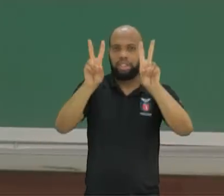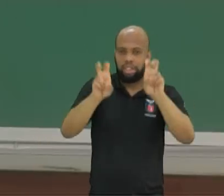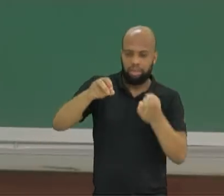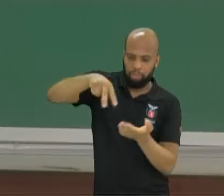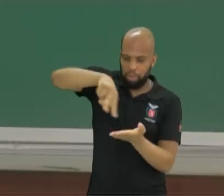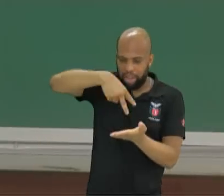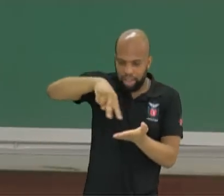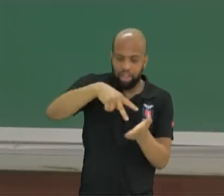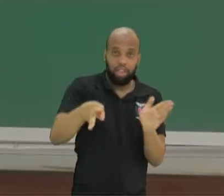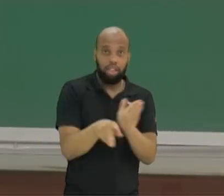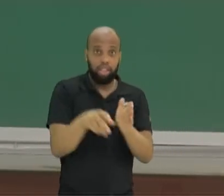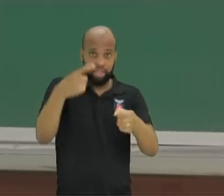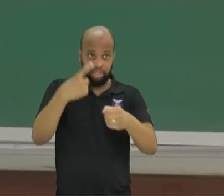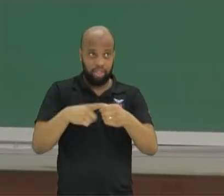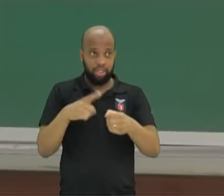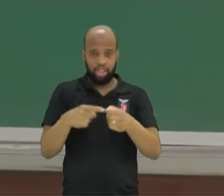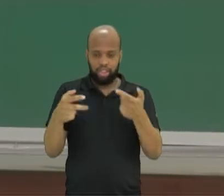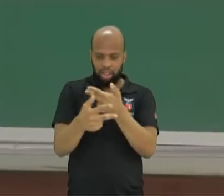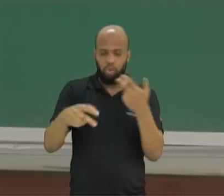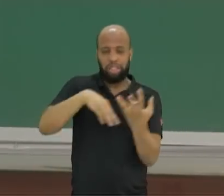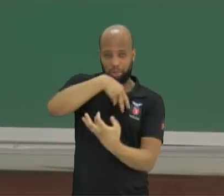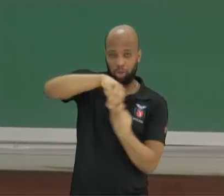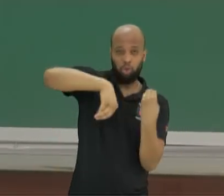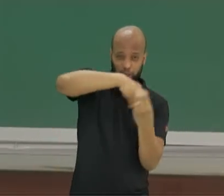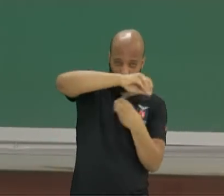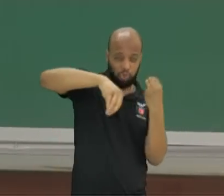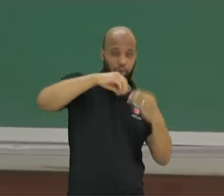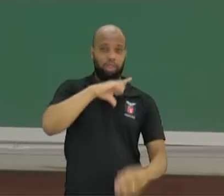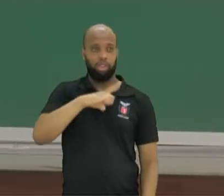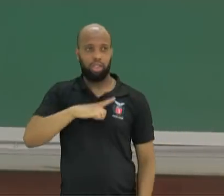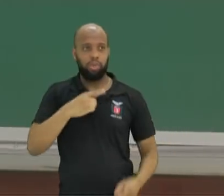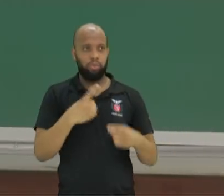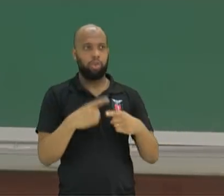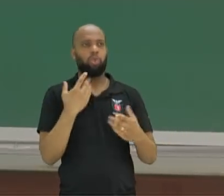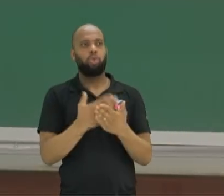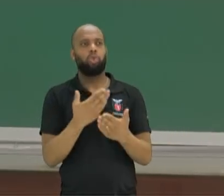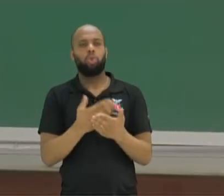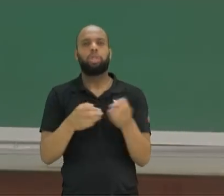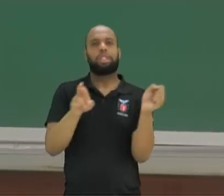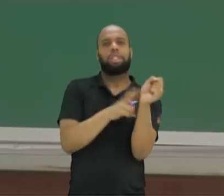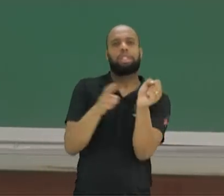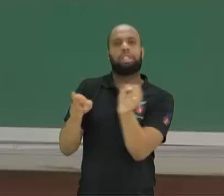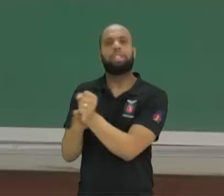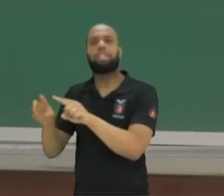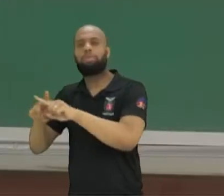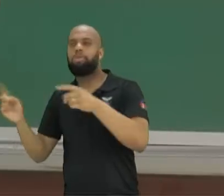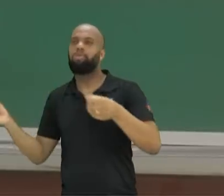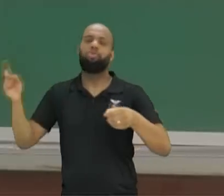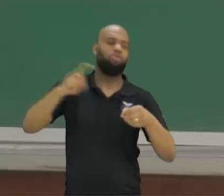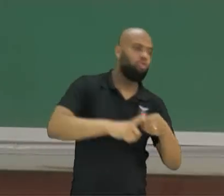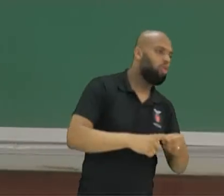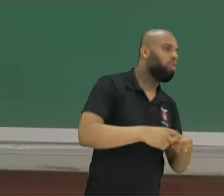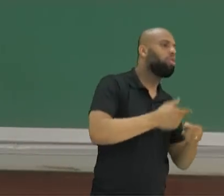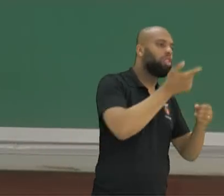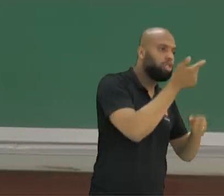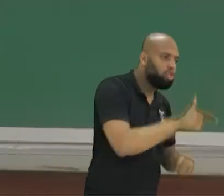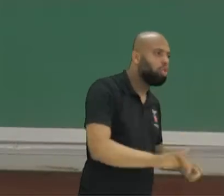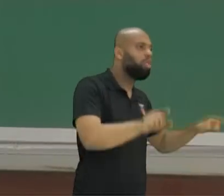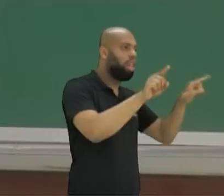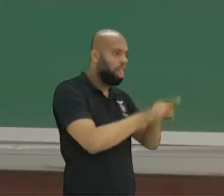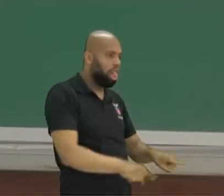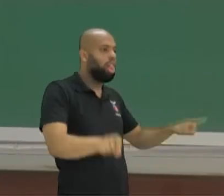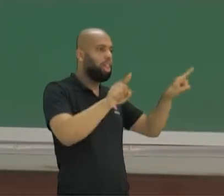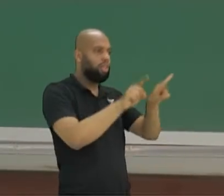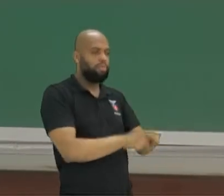dança urbana, as coisas se misturam bastante, né? A gente está falando de um ritmo, mas volta a falar de um que a gente já